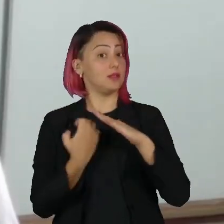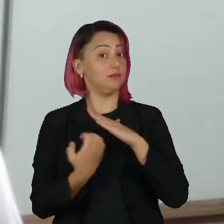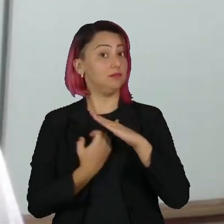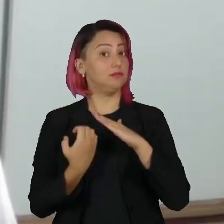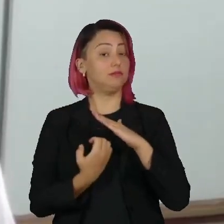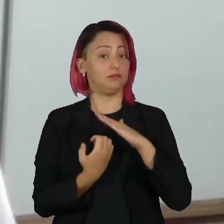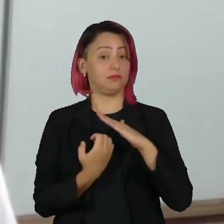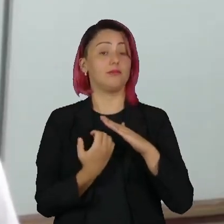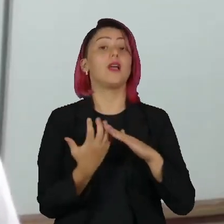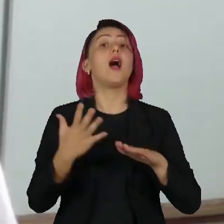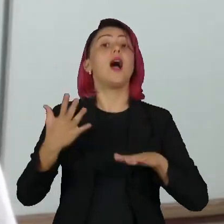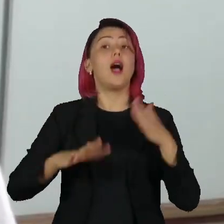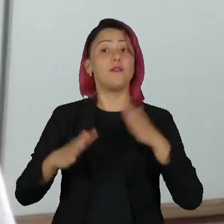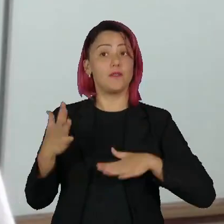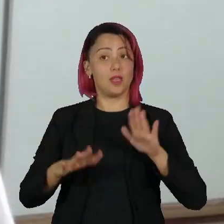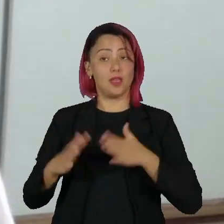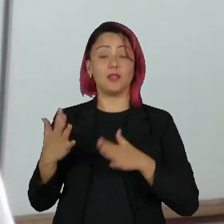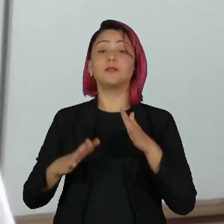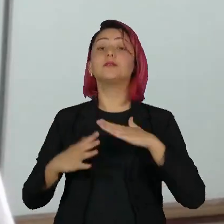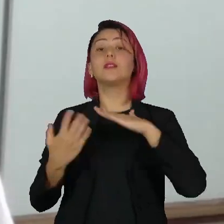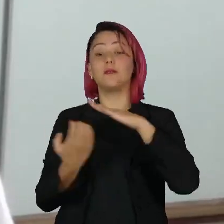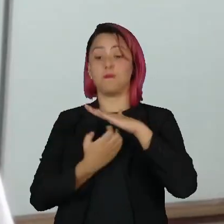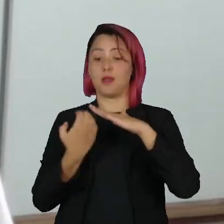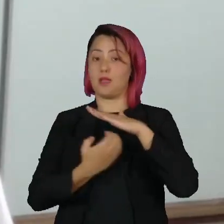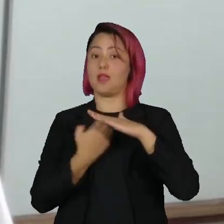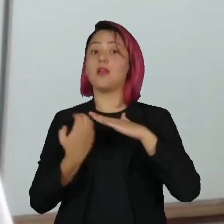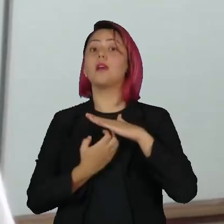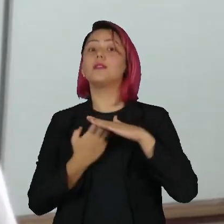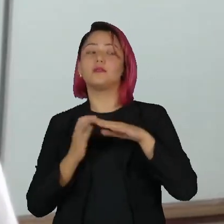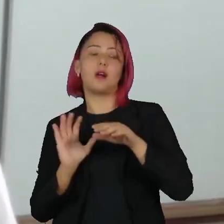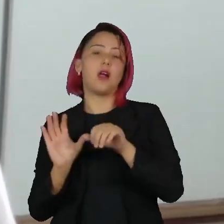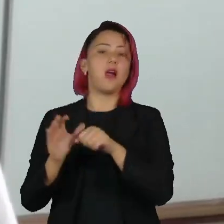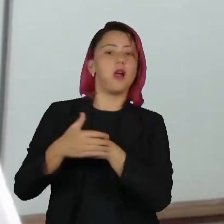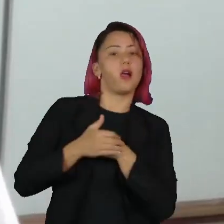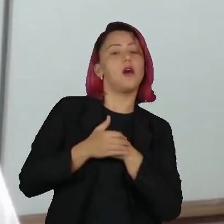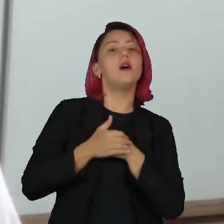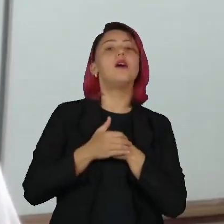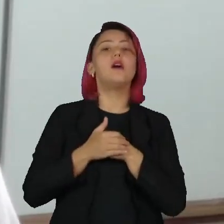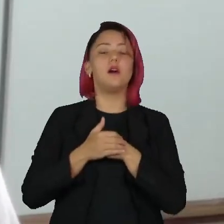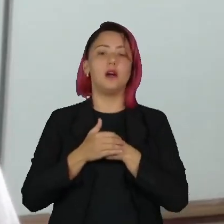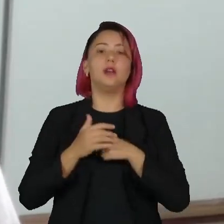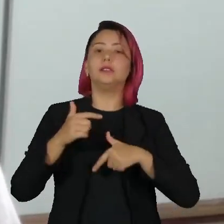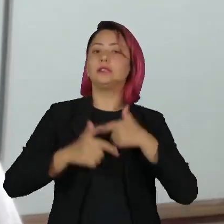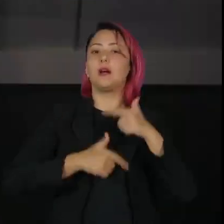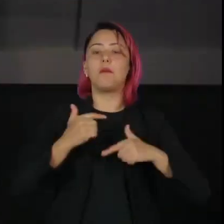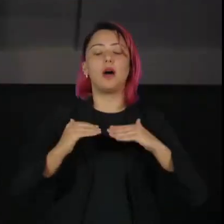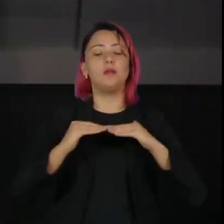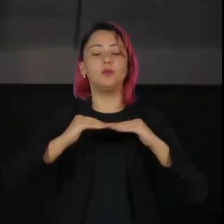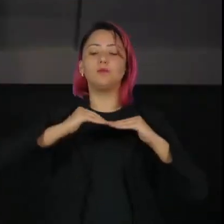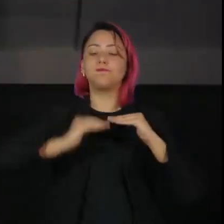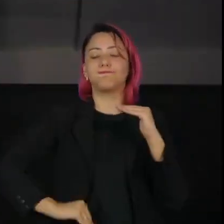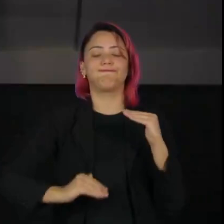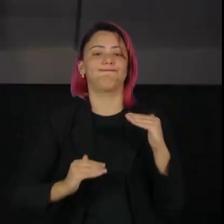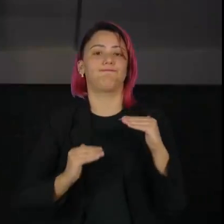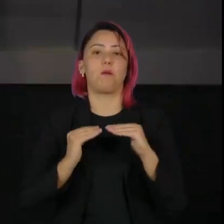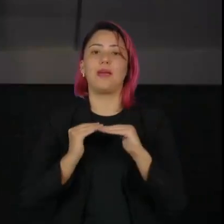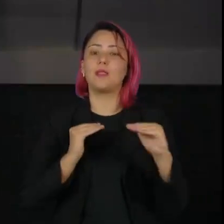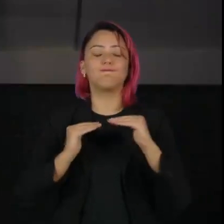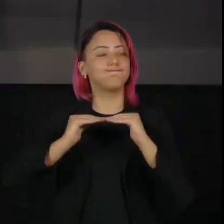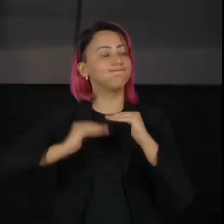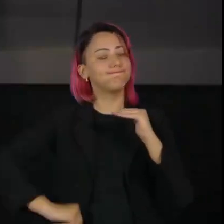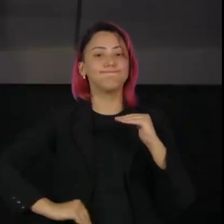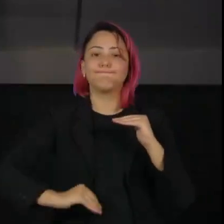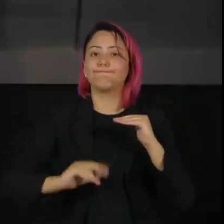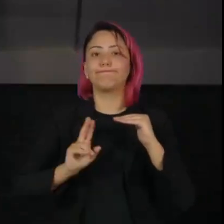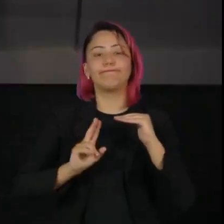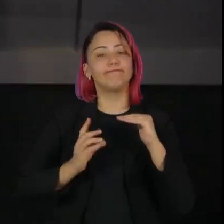que utilizam de mão de obra análoga a escravo, né, e que tem trabalho infantil. É uma grande oportunidade da